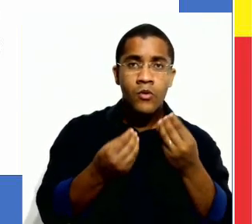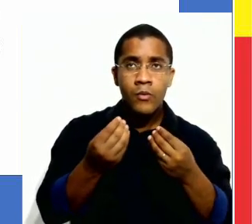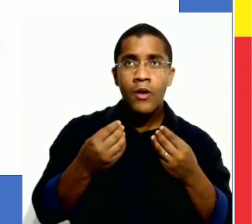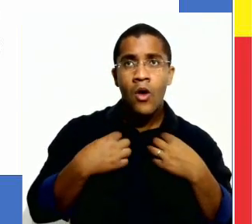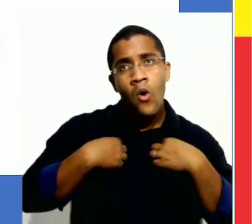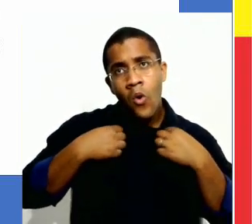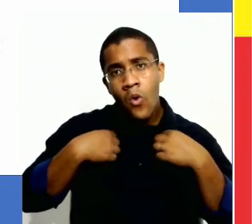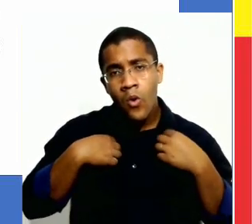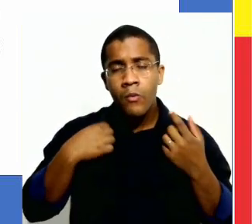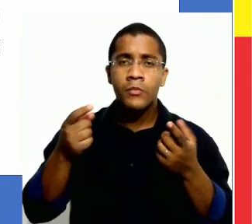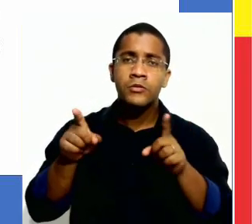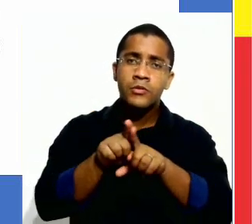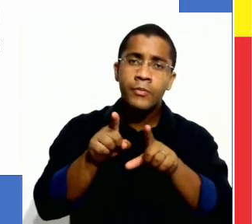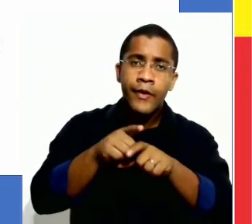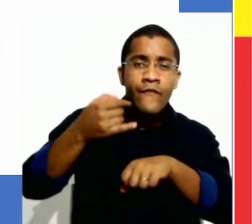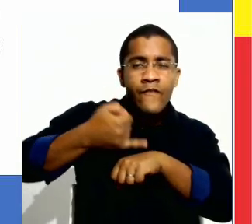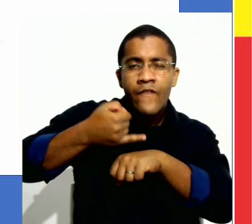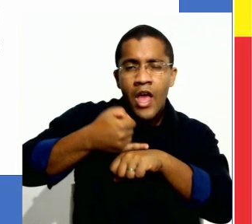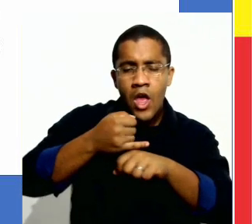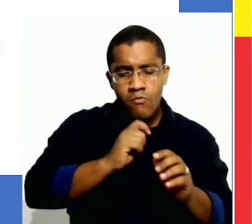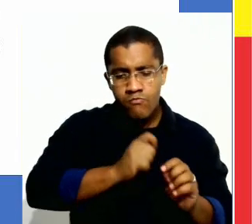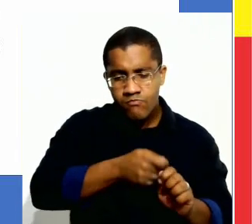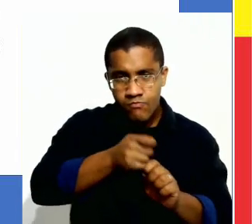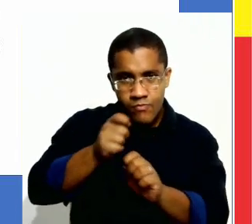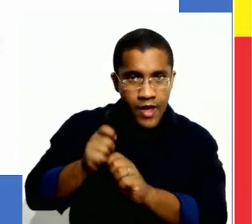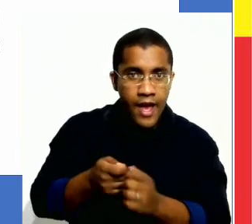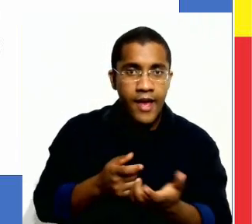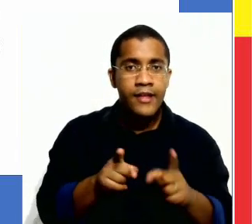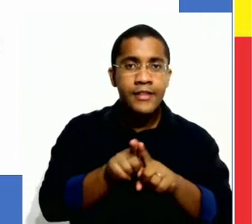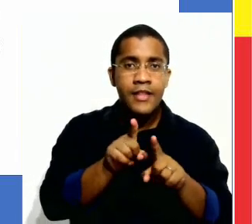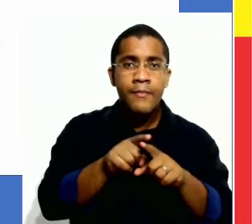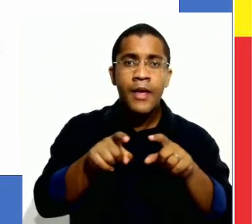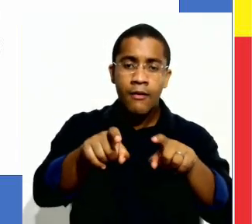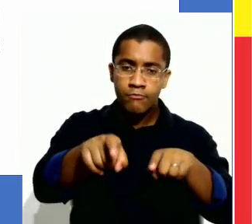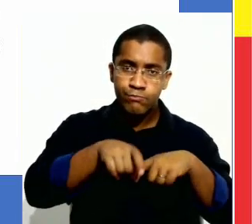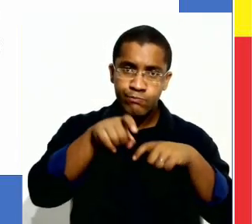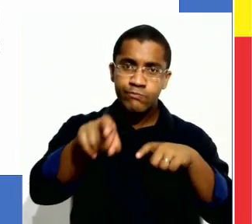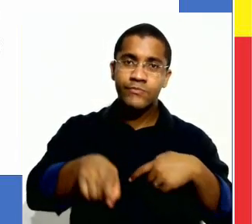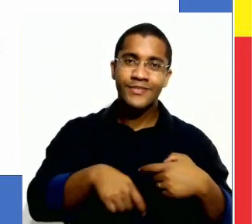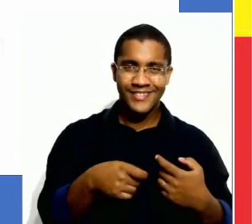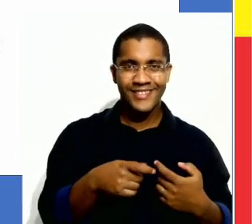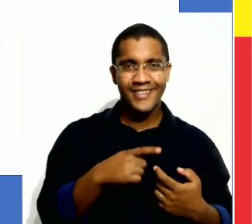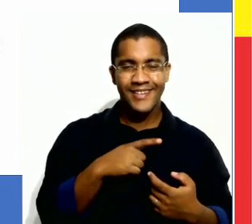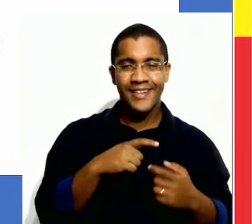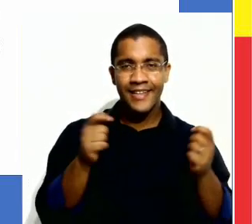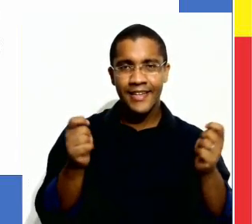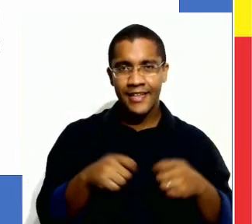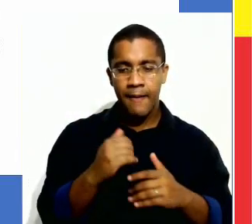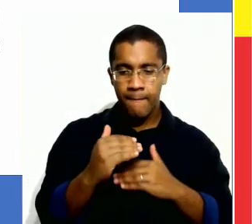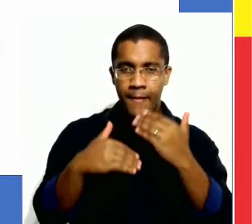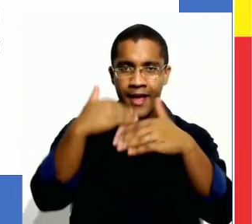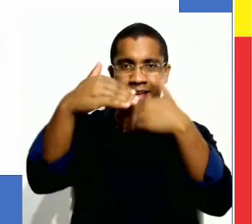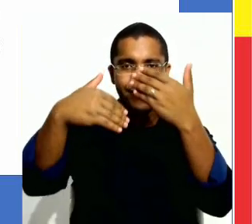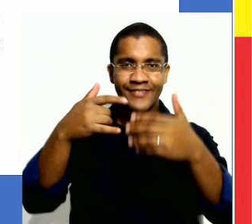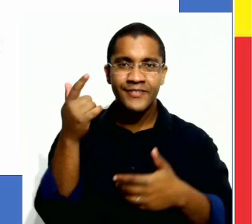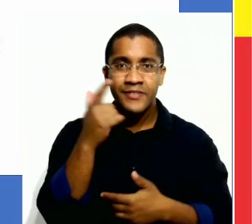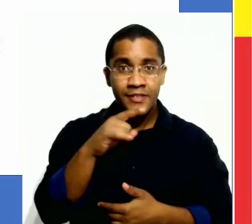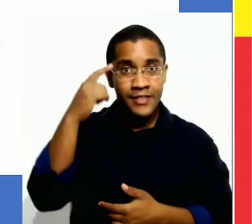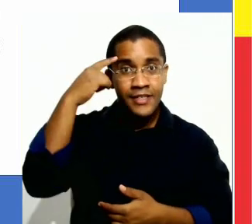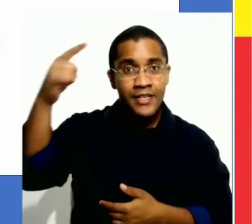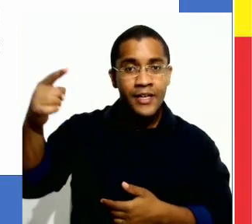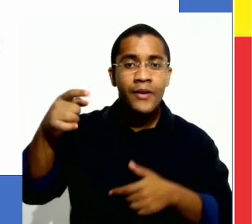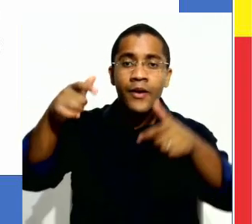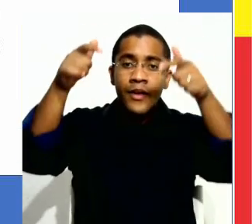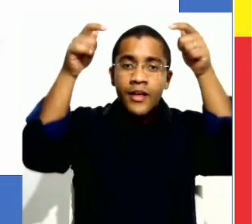a tecelagem, a ferraria, né? E a produção agrícola. Lembrando que o poder do